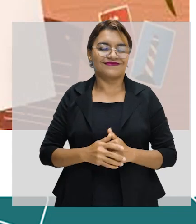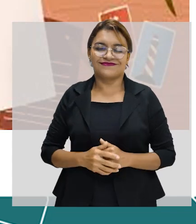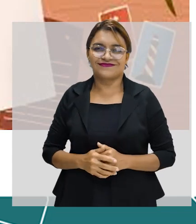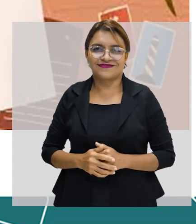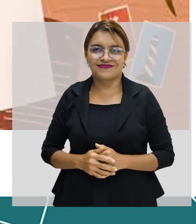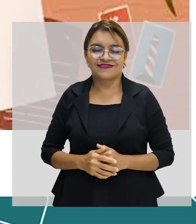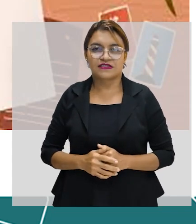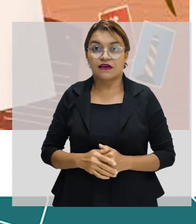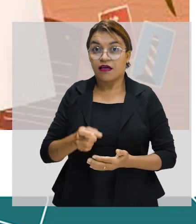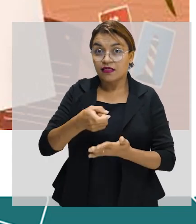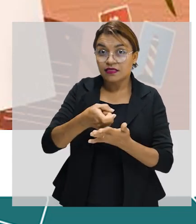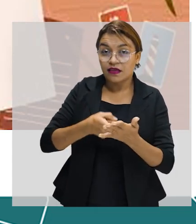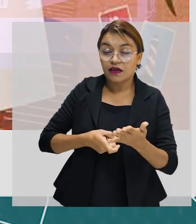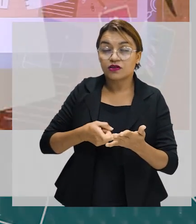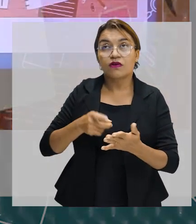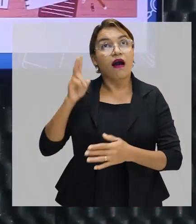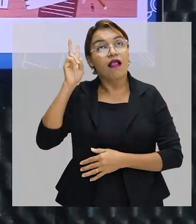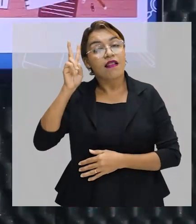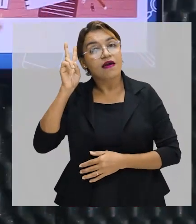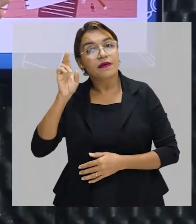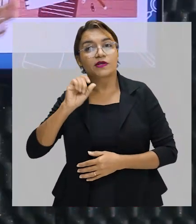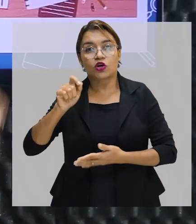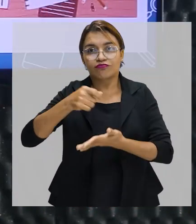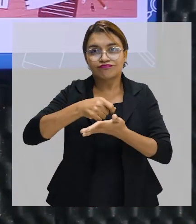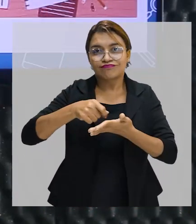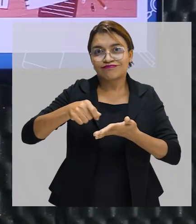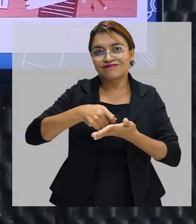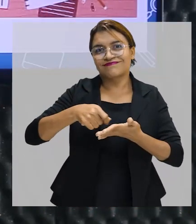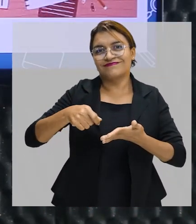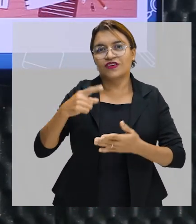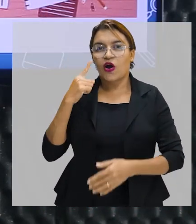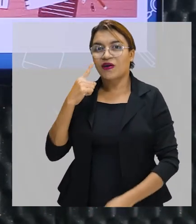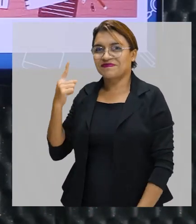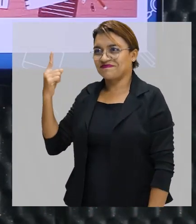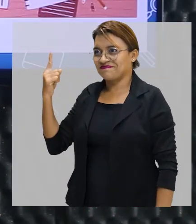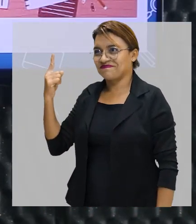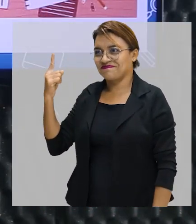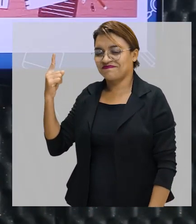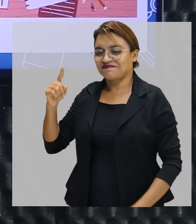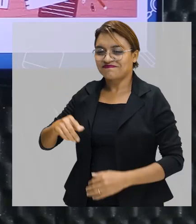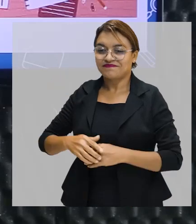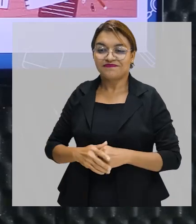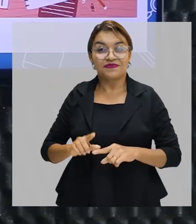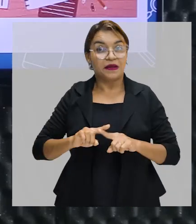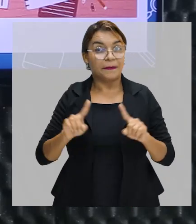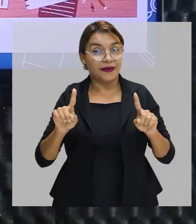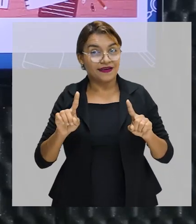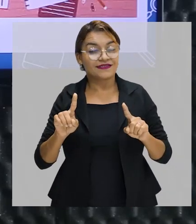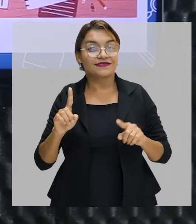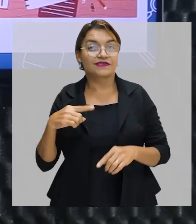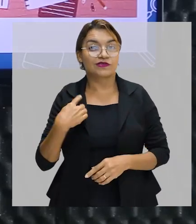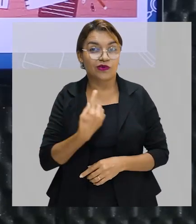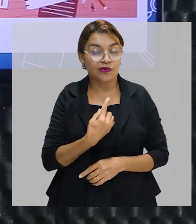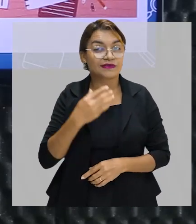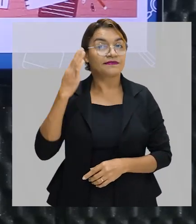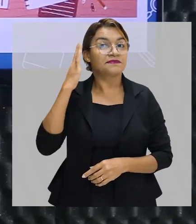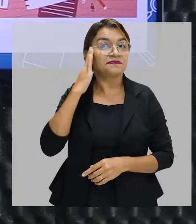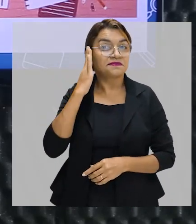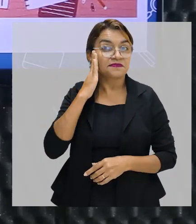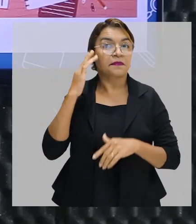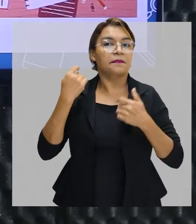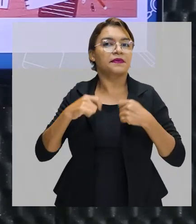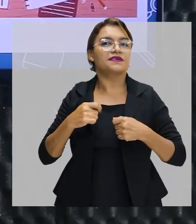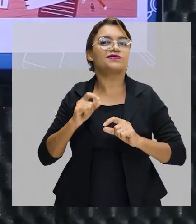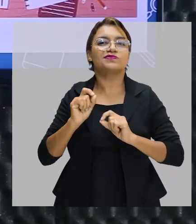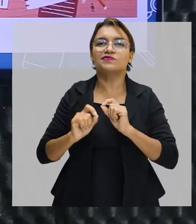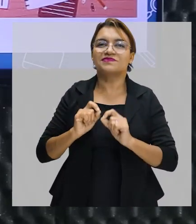Quando se fala em texto, a gente lembra logo do texto escrito. Olha aqui, ó, uma figurinha boa. Mas a gente tem que entender